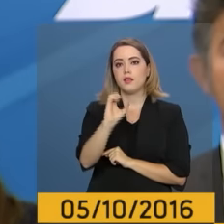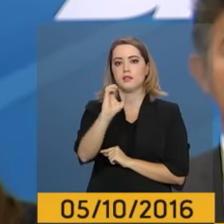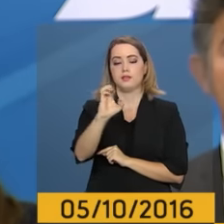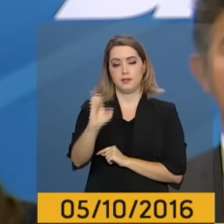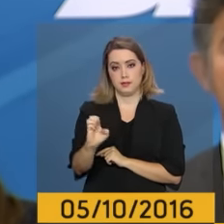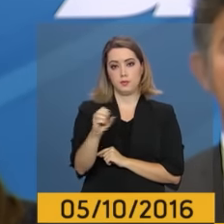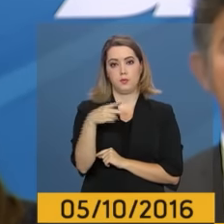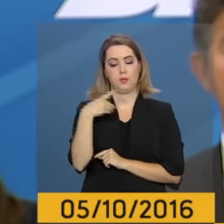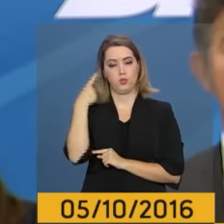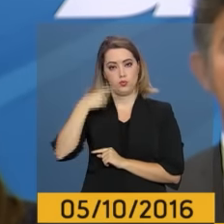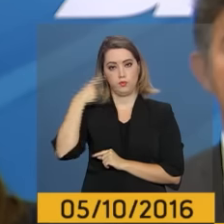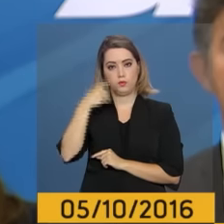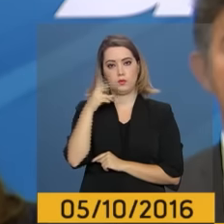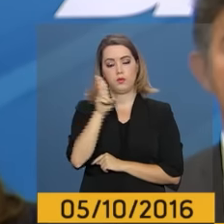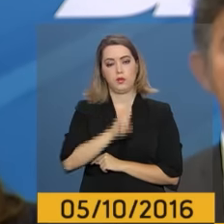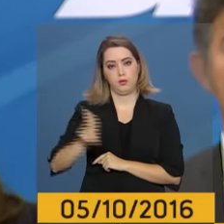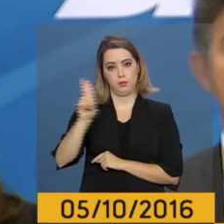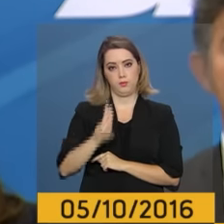advogada-geral da União.